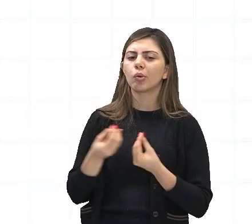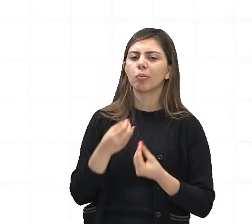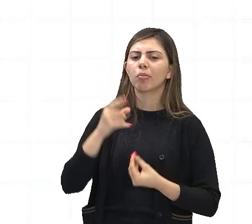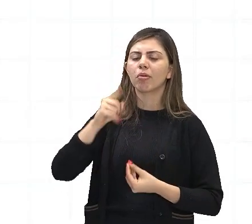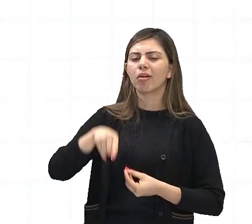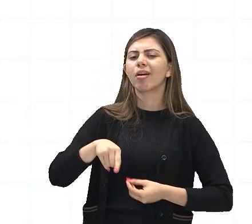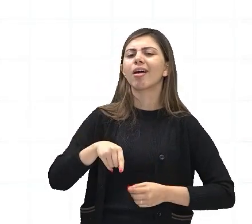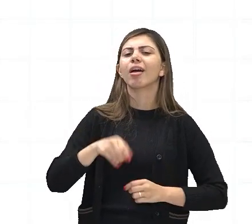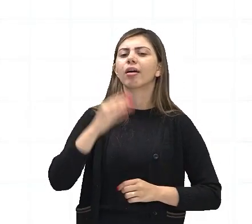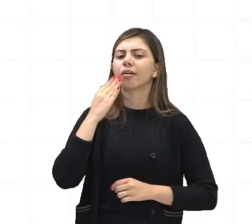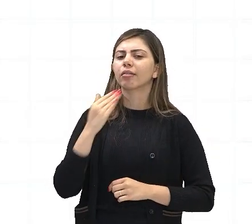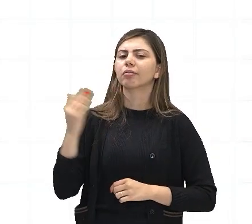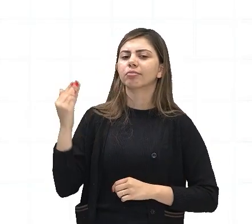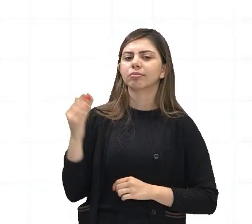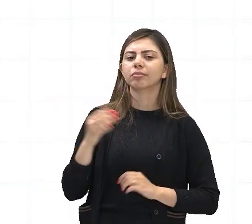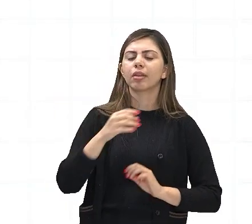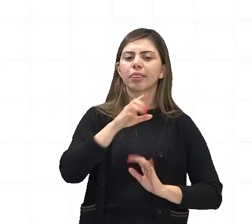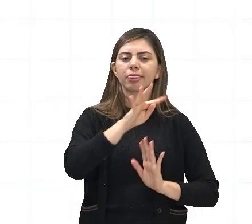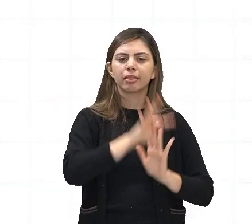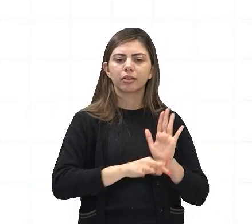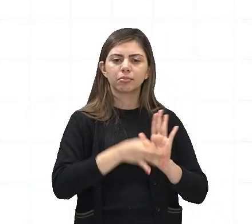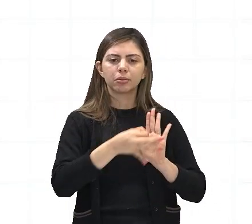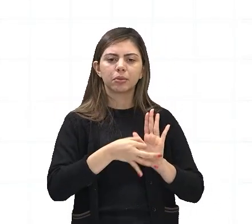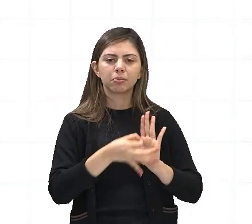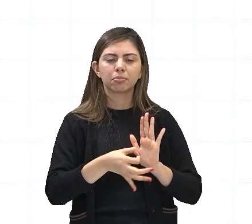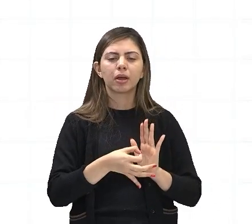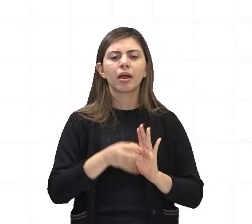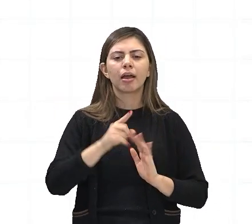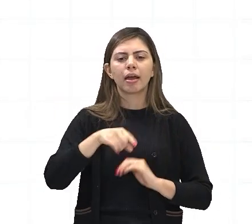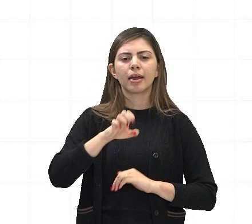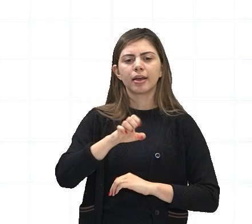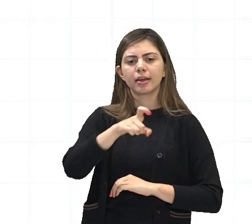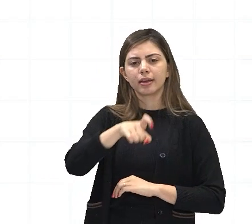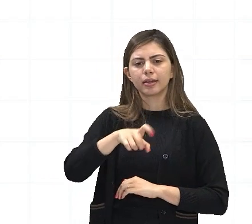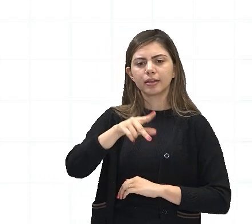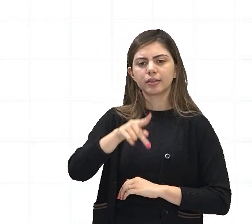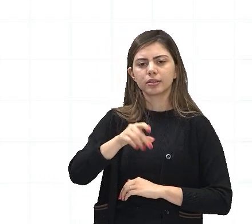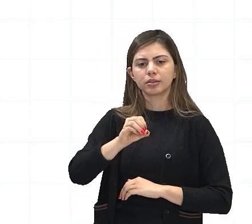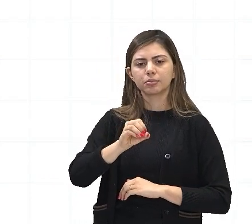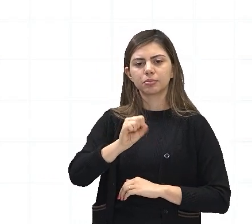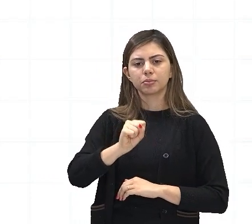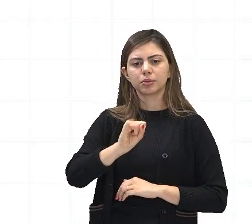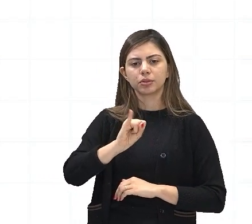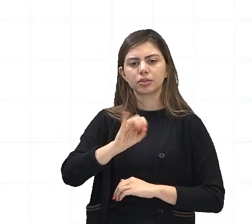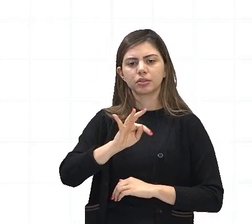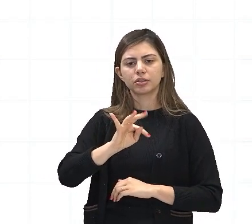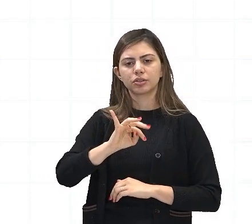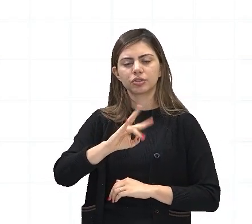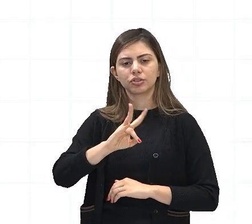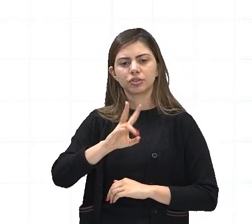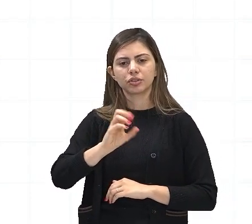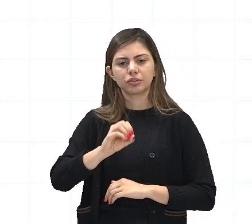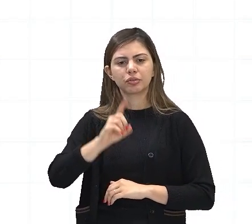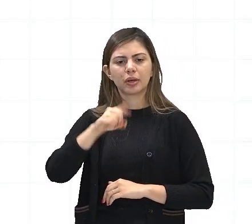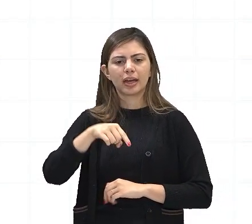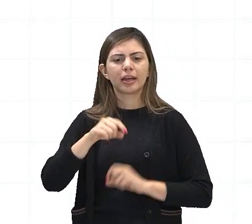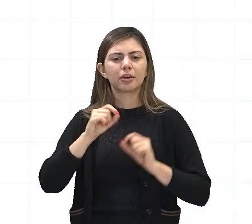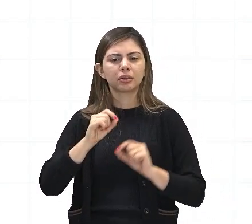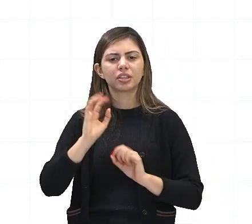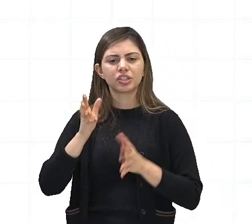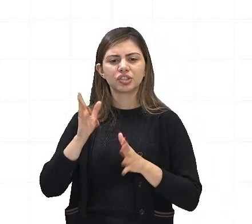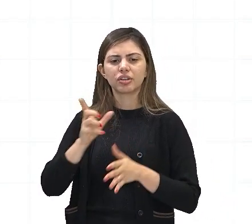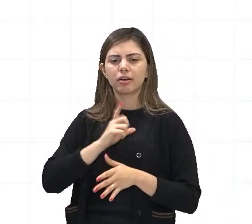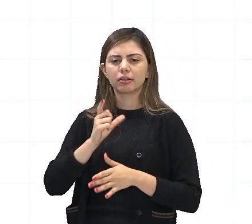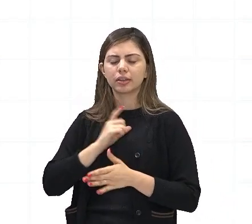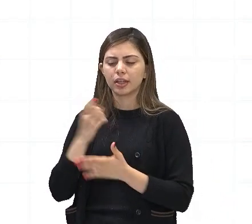aquele que vai se caracterizar, se apresentar, para eu saber que é ele mesmo, por saberes consensuais, né? Aqueles que já está